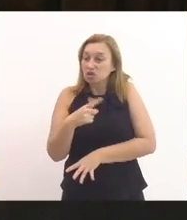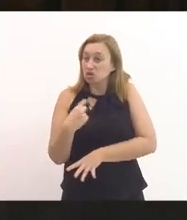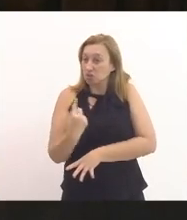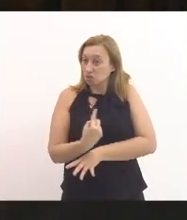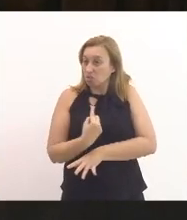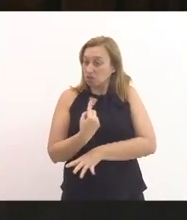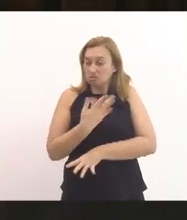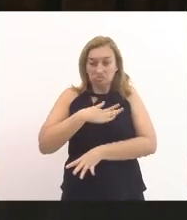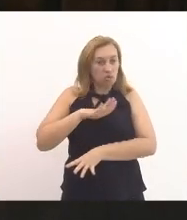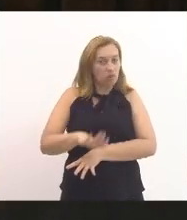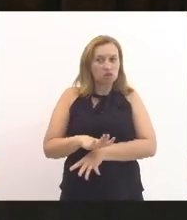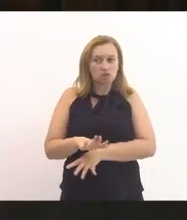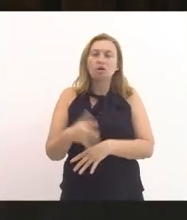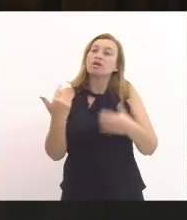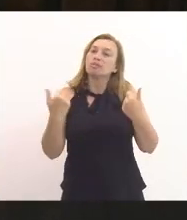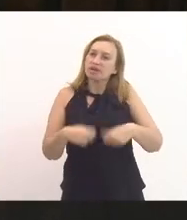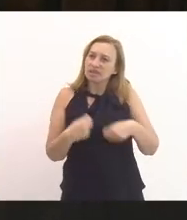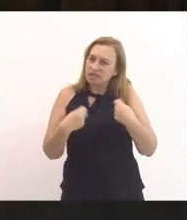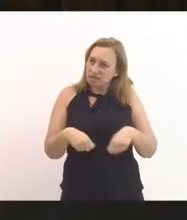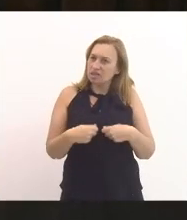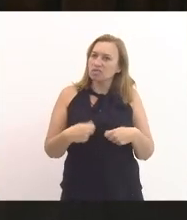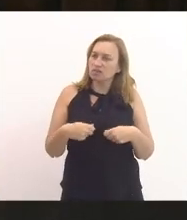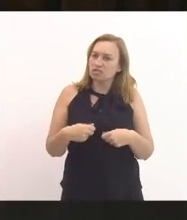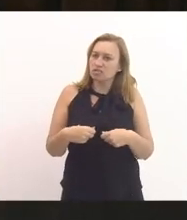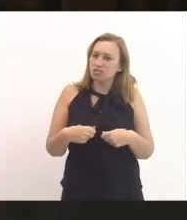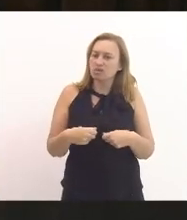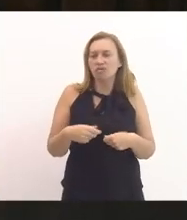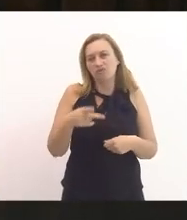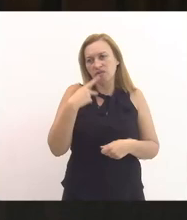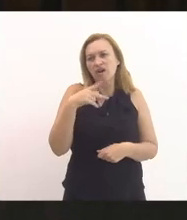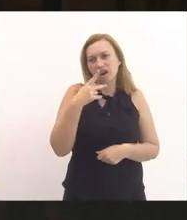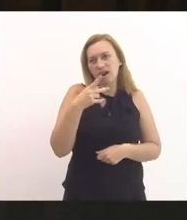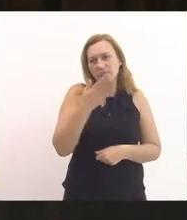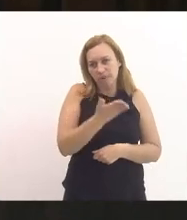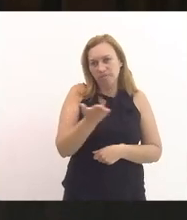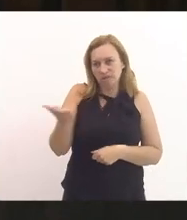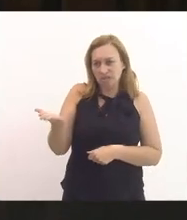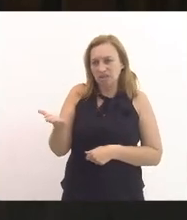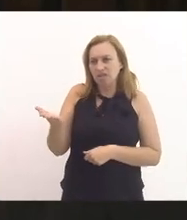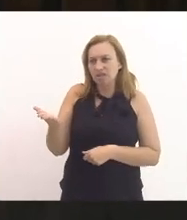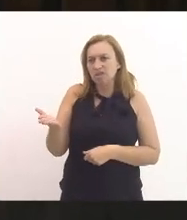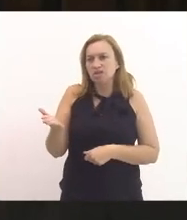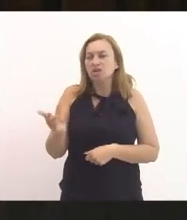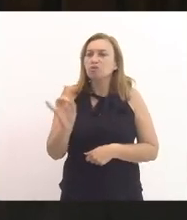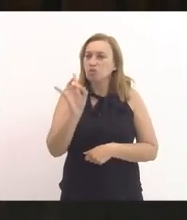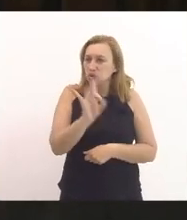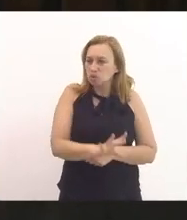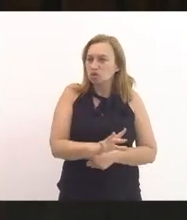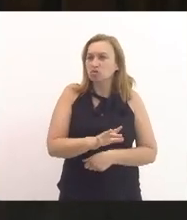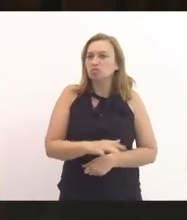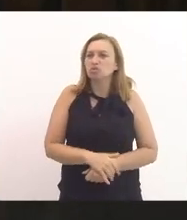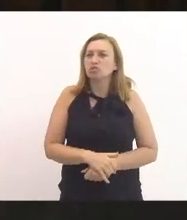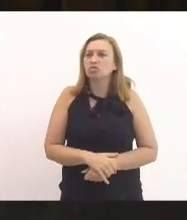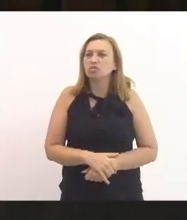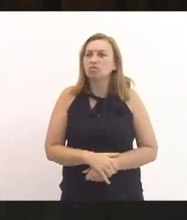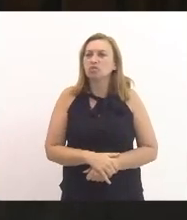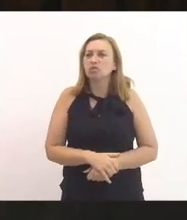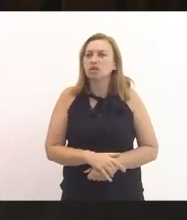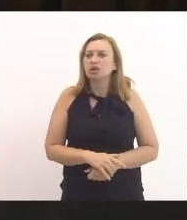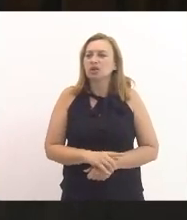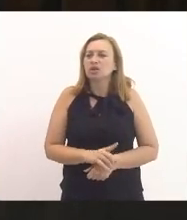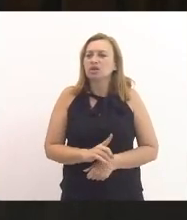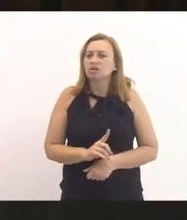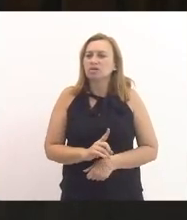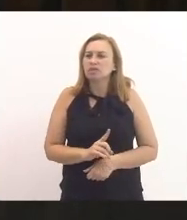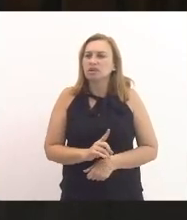então Eu precisaria eu preciso fazer essa colocação para vocês e por último e para